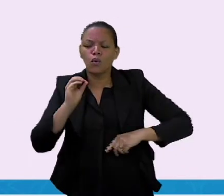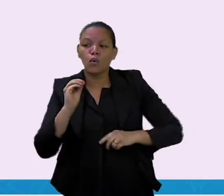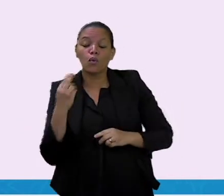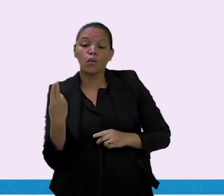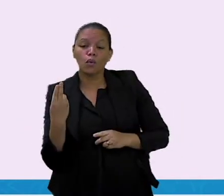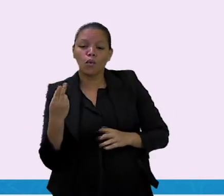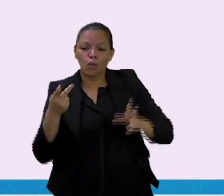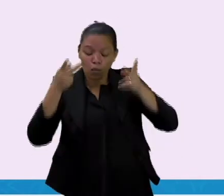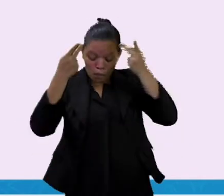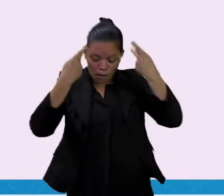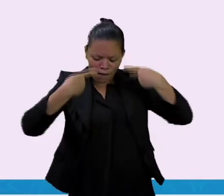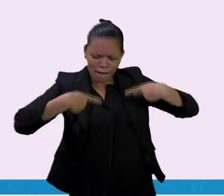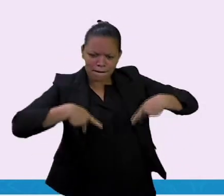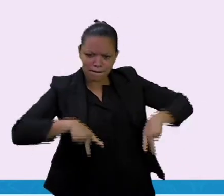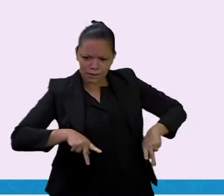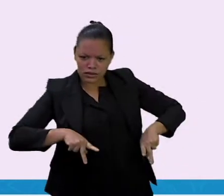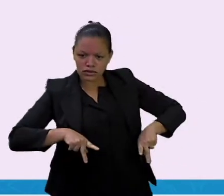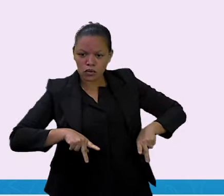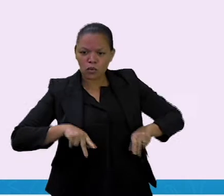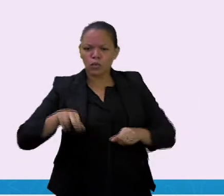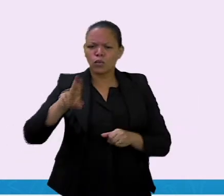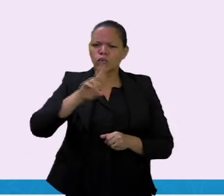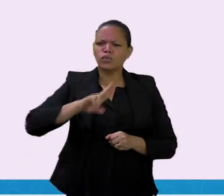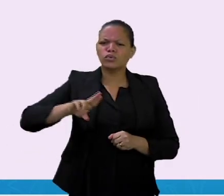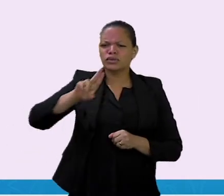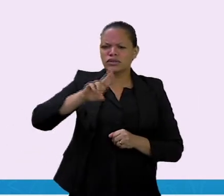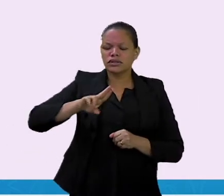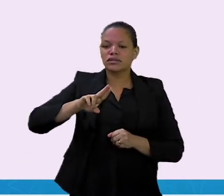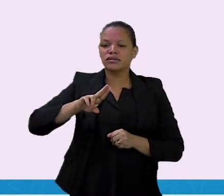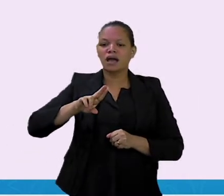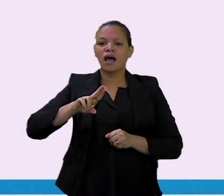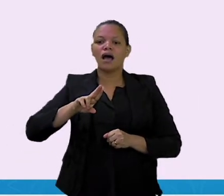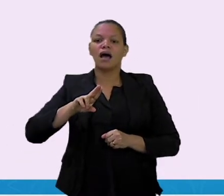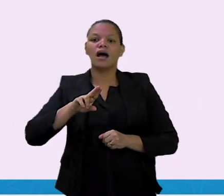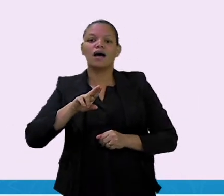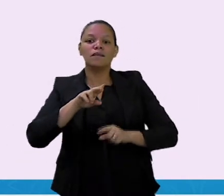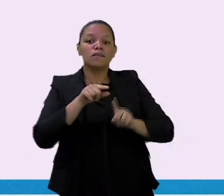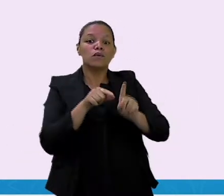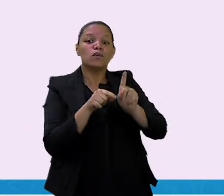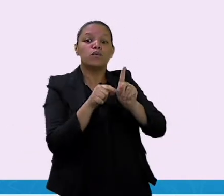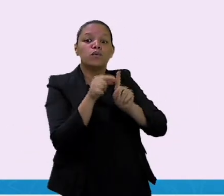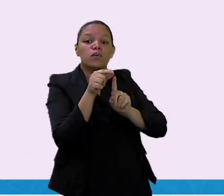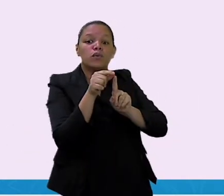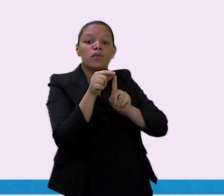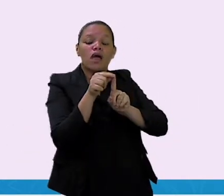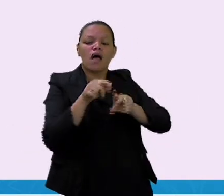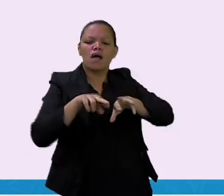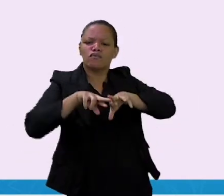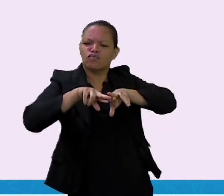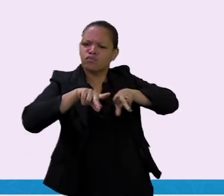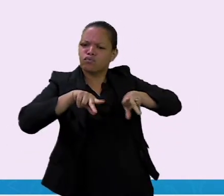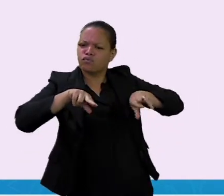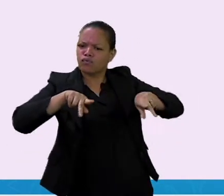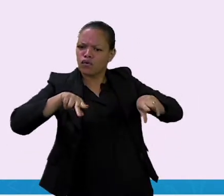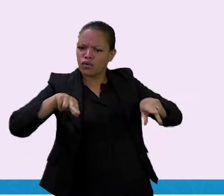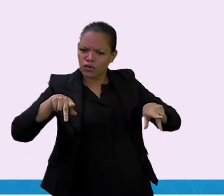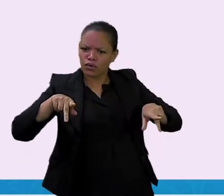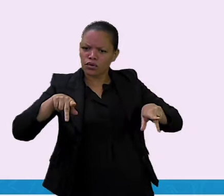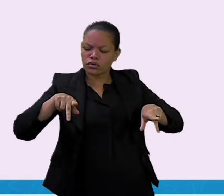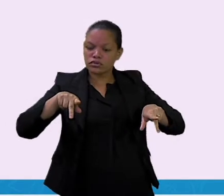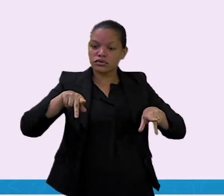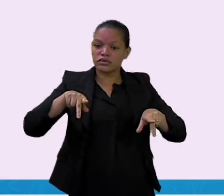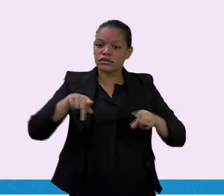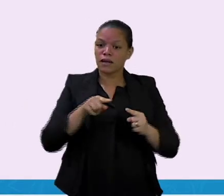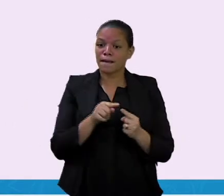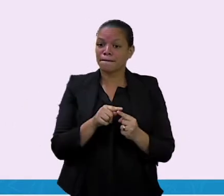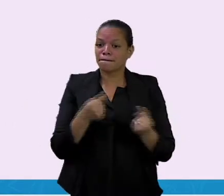as pessoas, nós utilizamos diferentes unidades de medida. As mais usadas são, então veja bem,